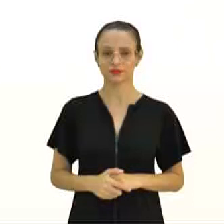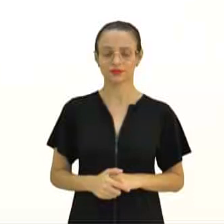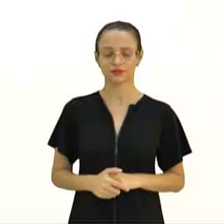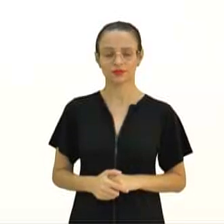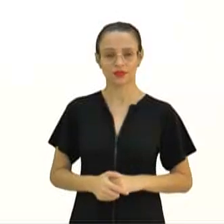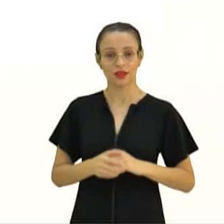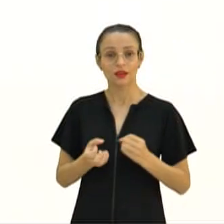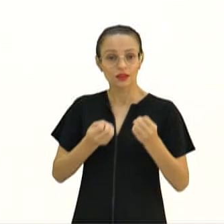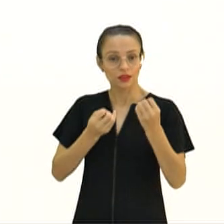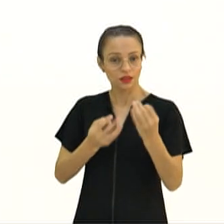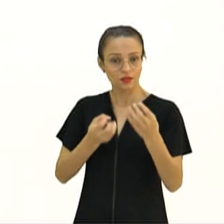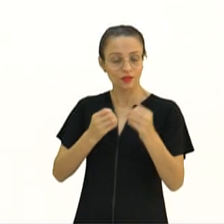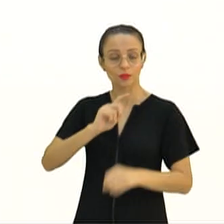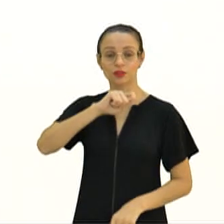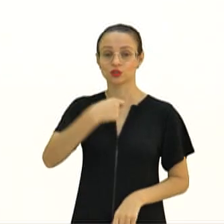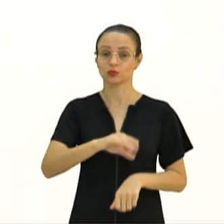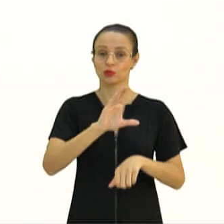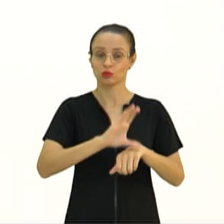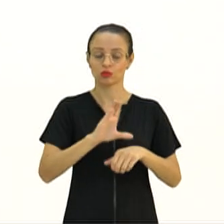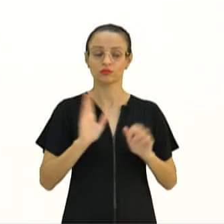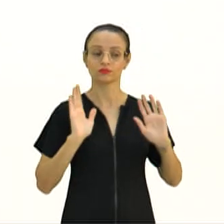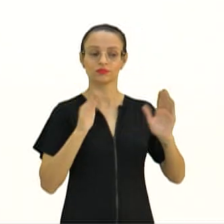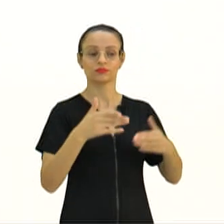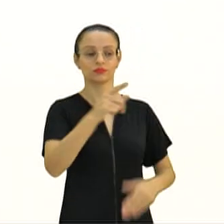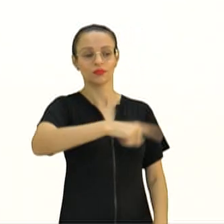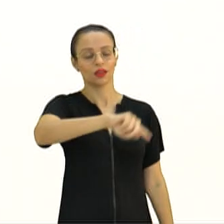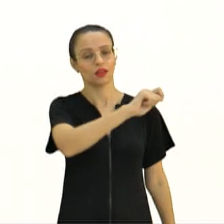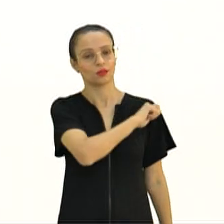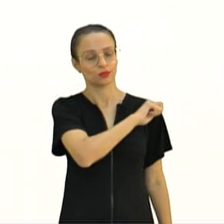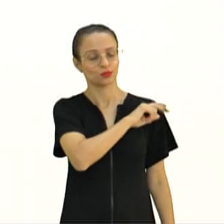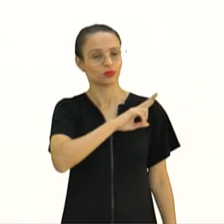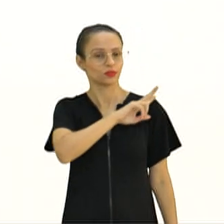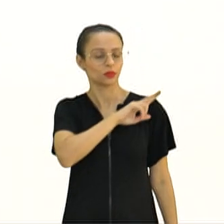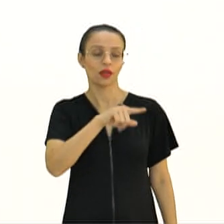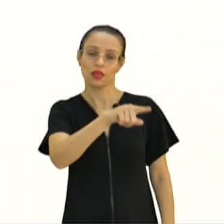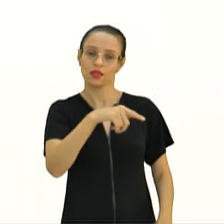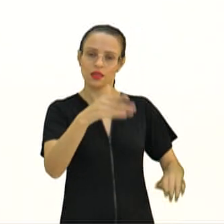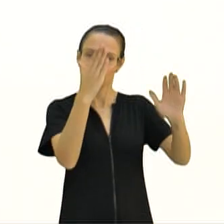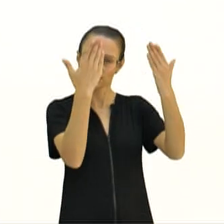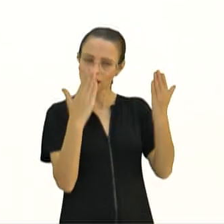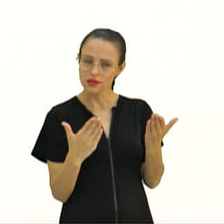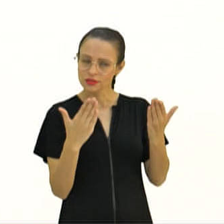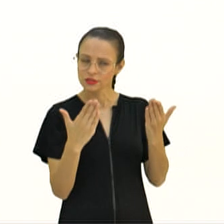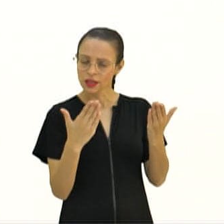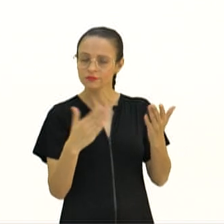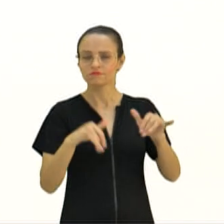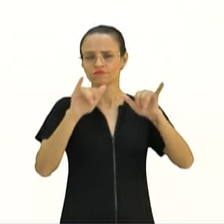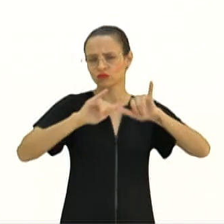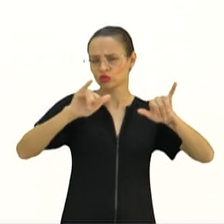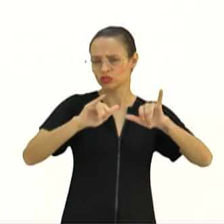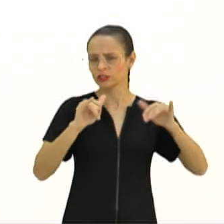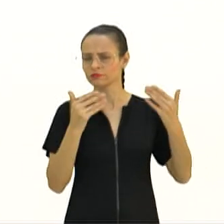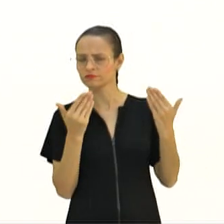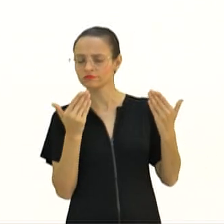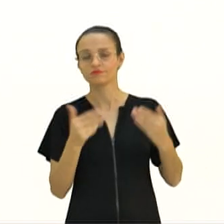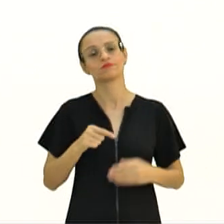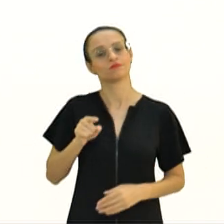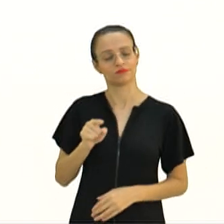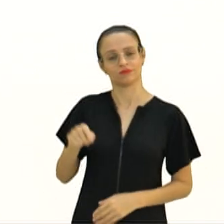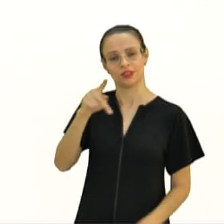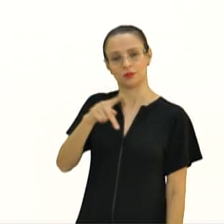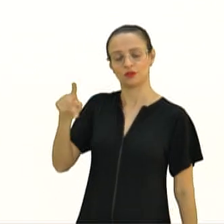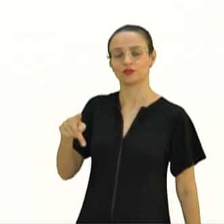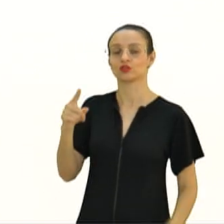Informar sobre o curso criado para alunos do ensino médio analisarem notícias duvidosas. Uma iniciativa do professor de